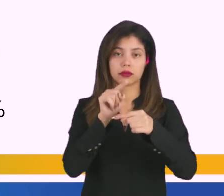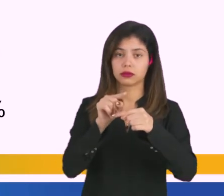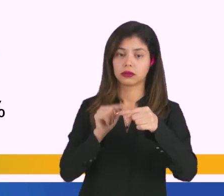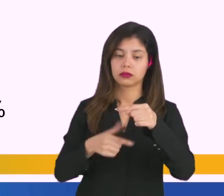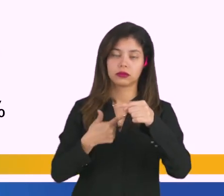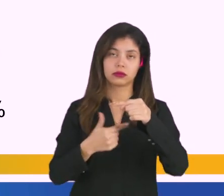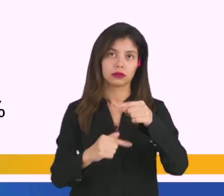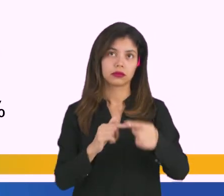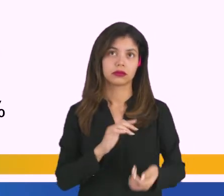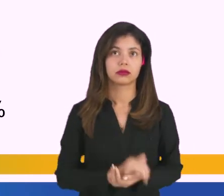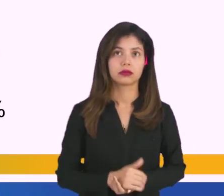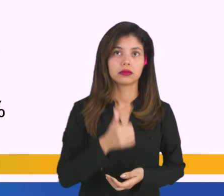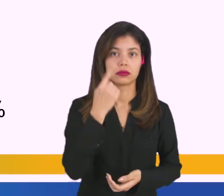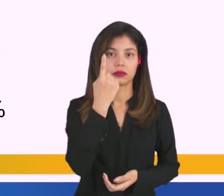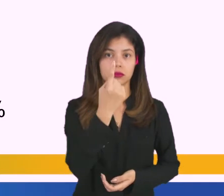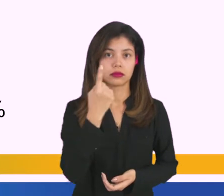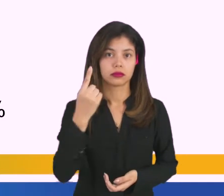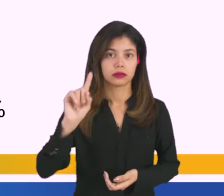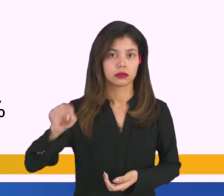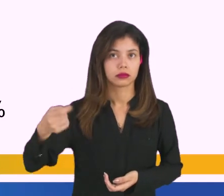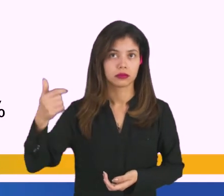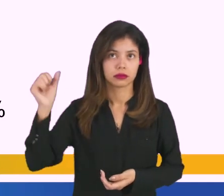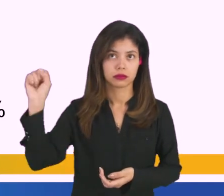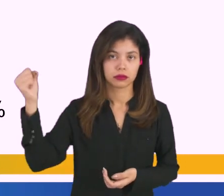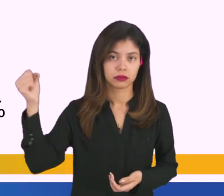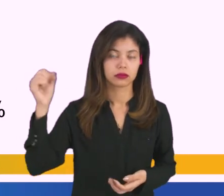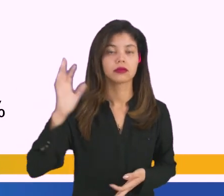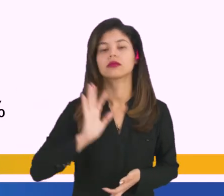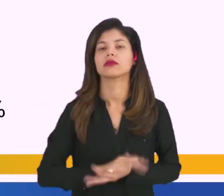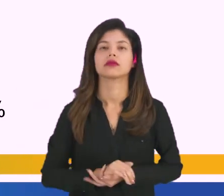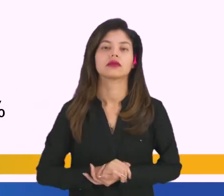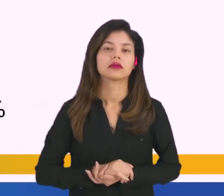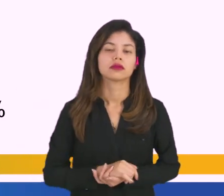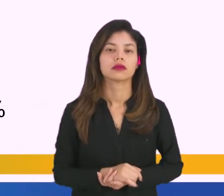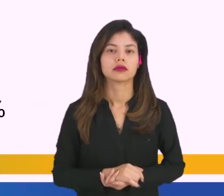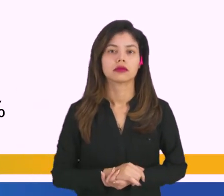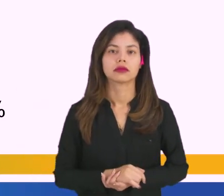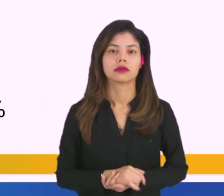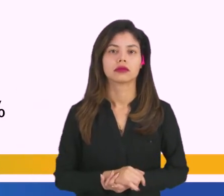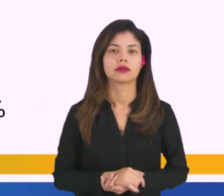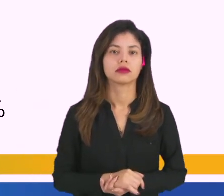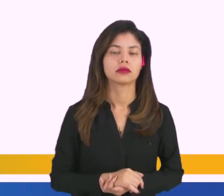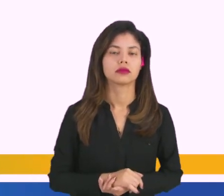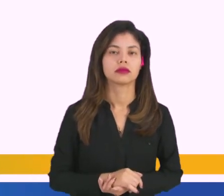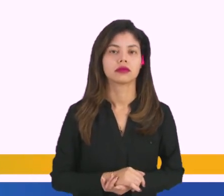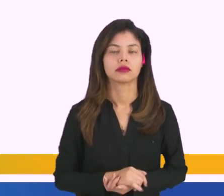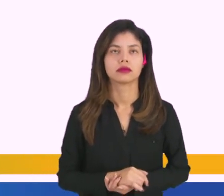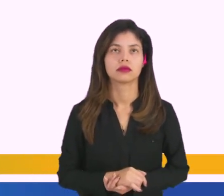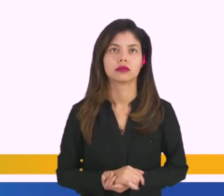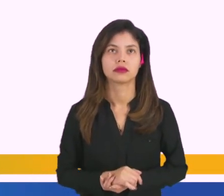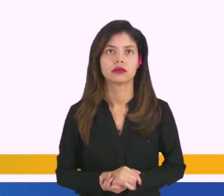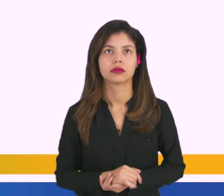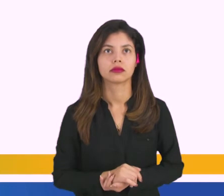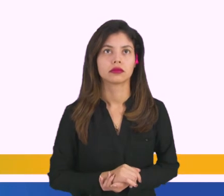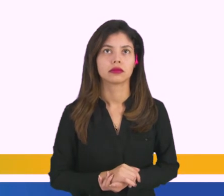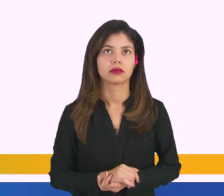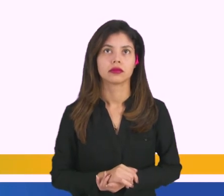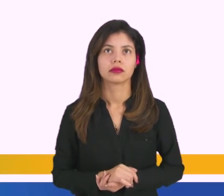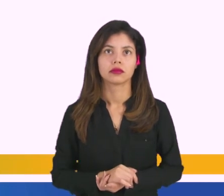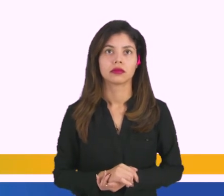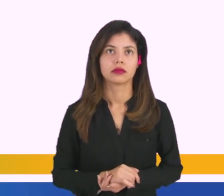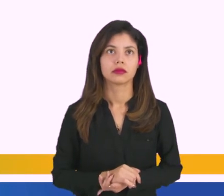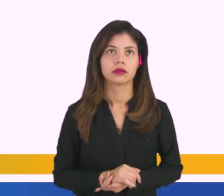dois gols então dois dividido para o total que é 17 Então nós vamos chegar e não percentualde 11,8 por cento